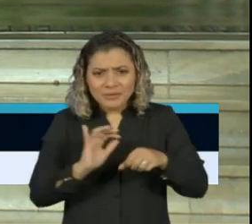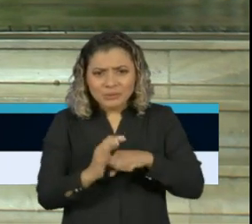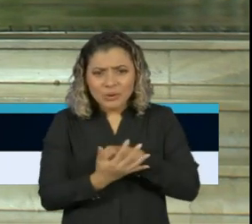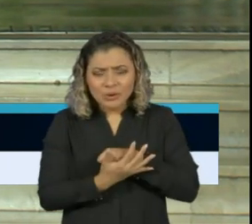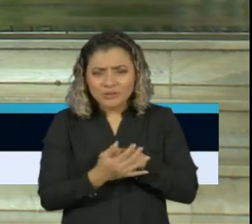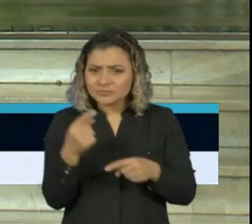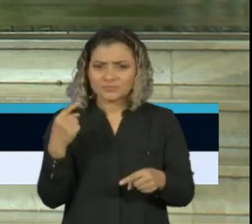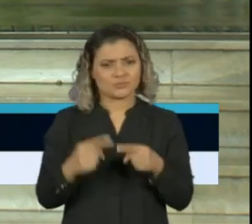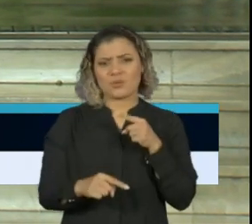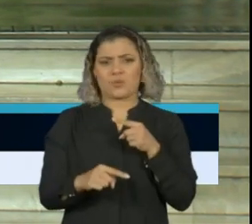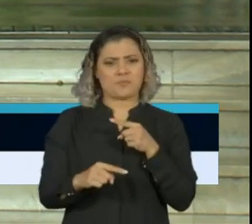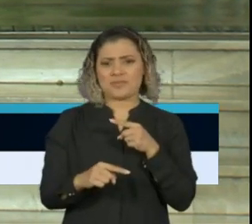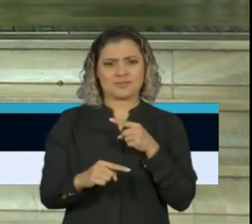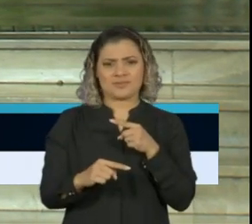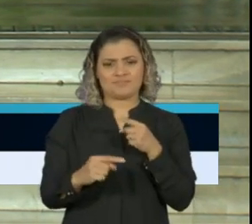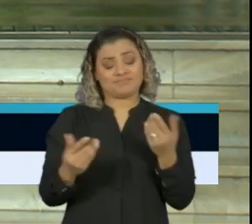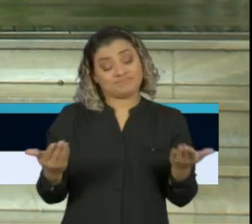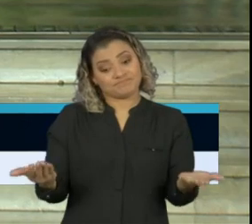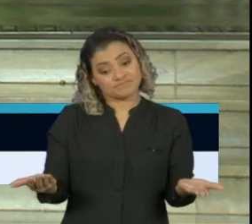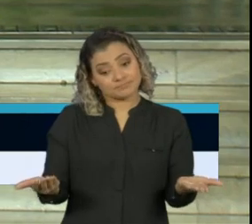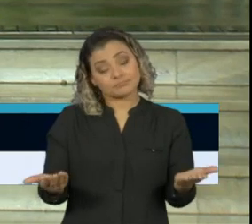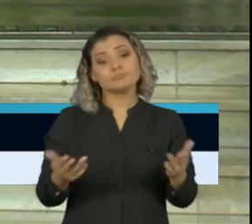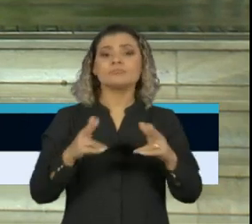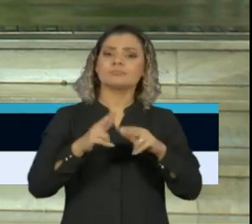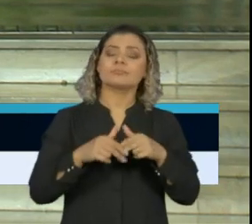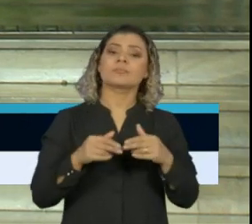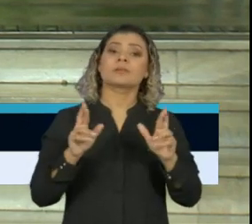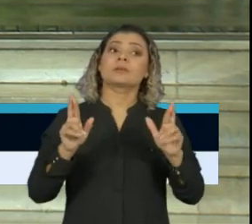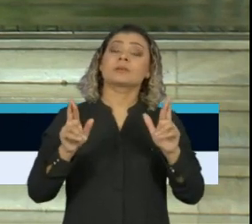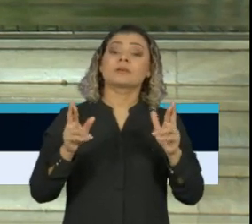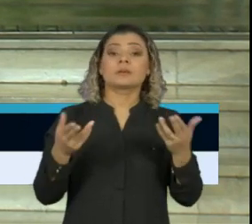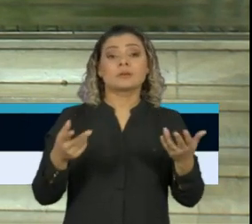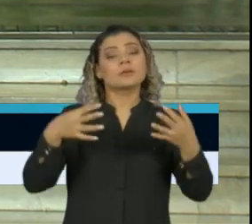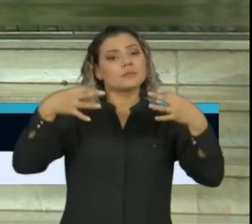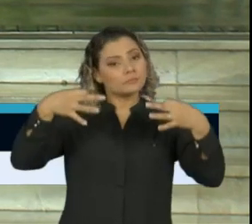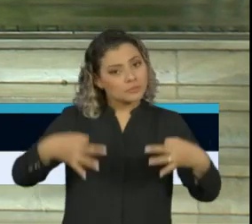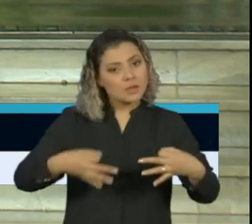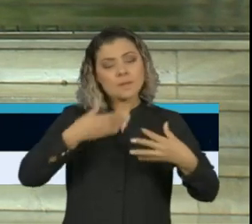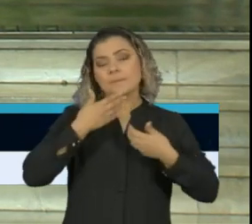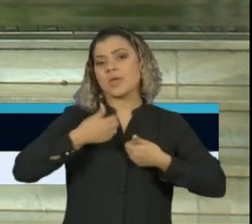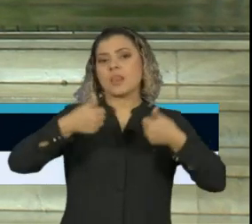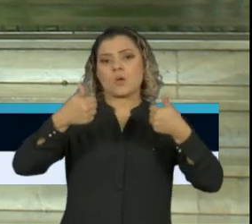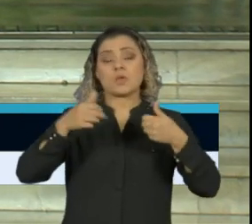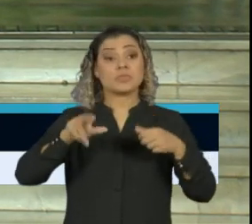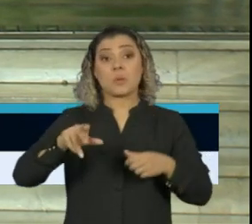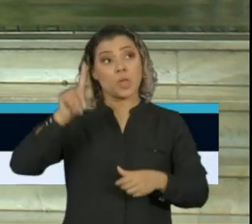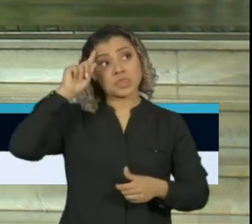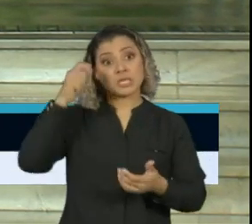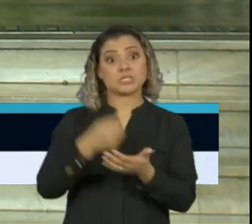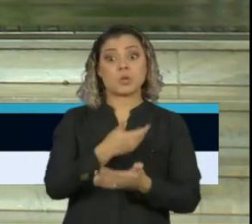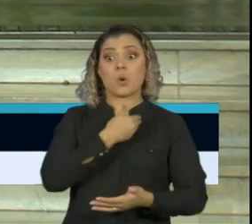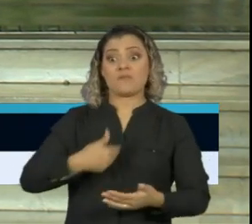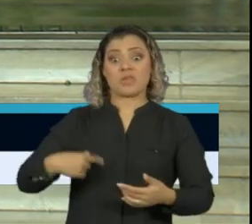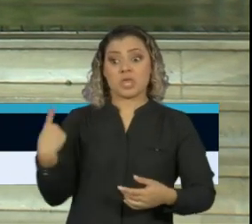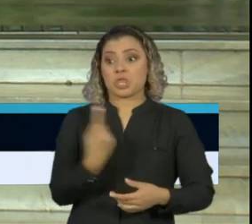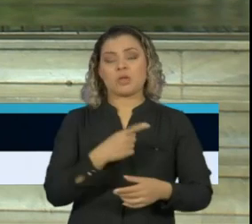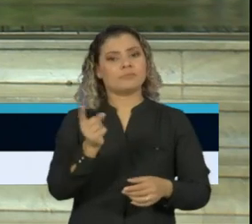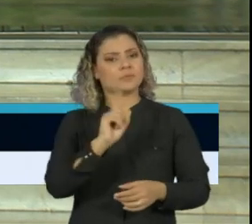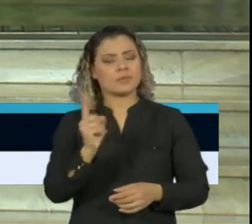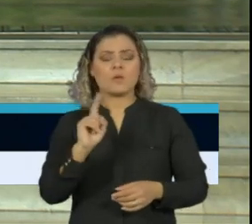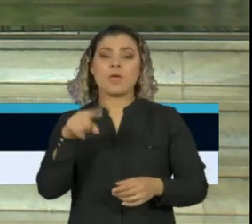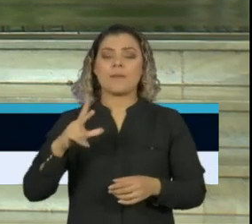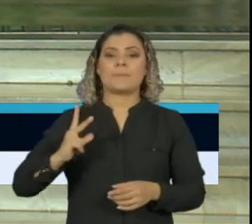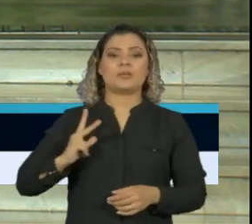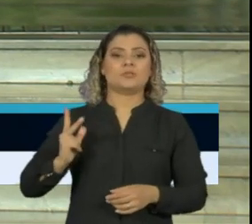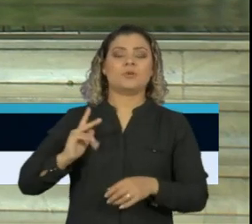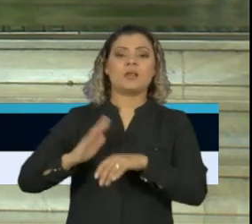de saúde desta dimensão. Portanto, me parece sensato, mas repito, não é uma decisão de governo, é uma decisão do setor privado,